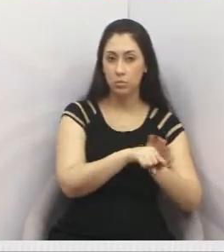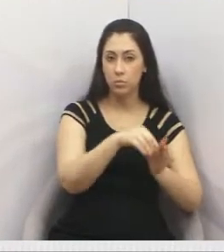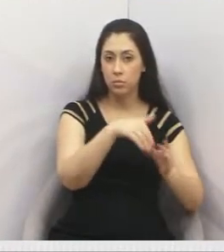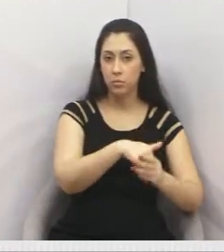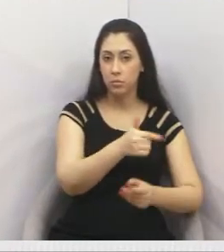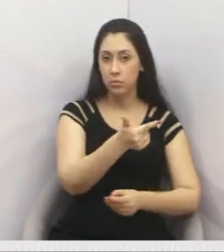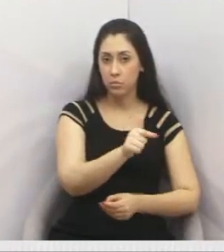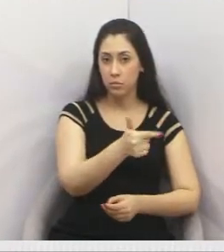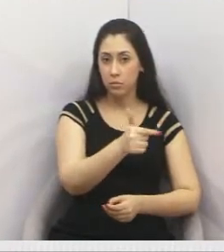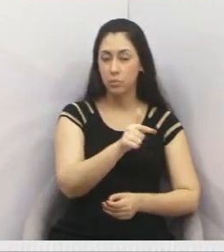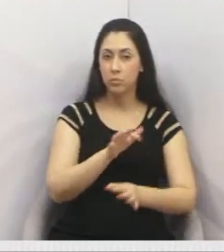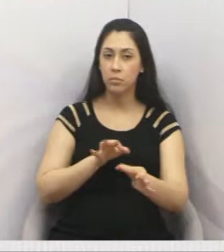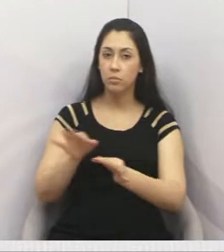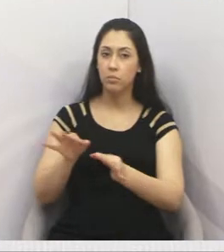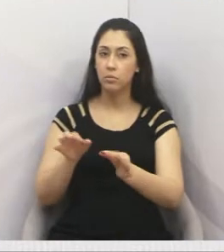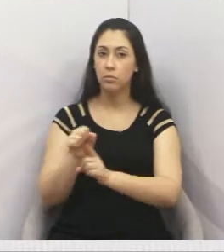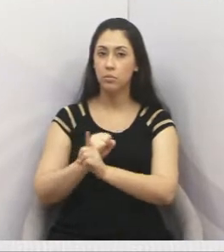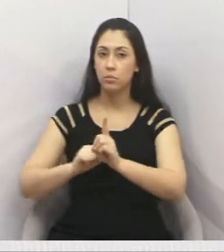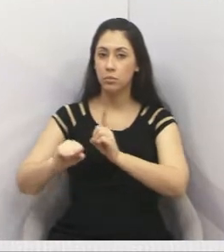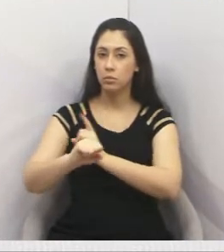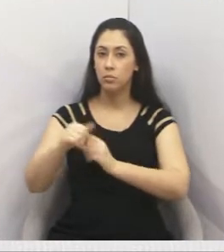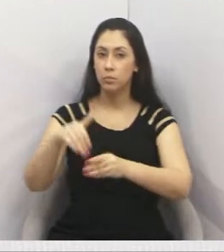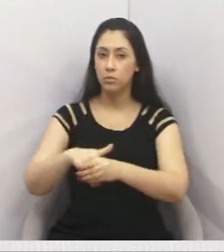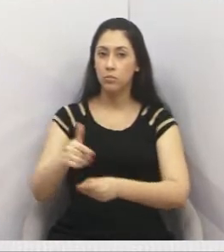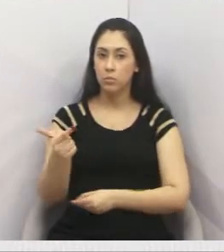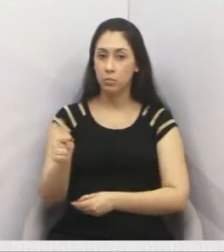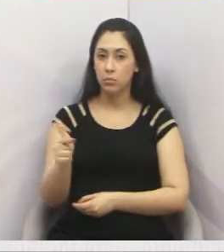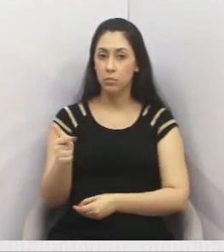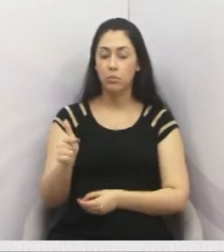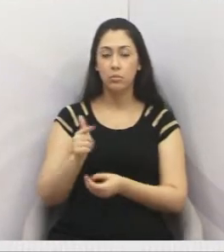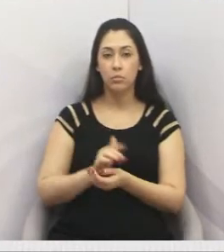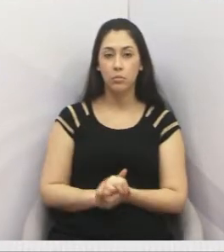em branco e Organização da Sociedade Civil em branco.